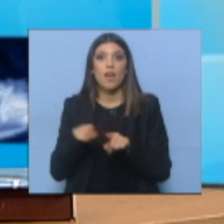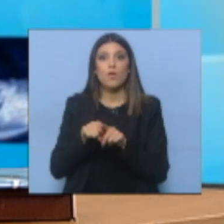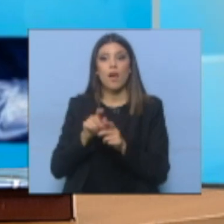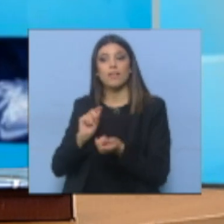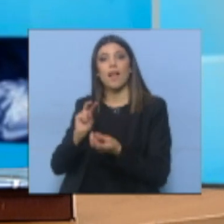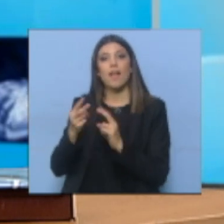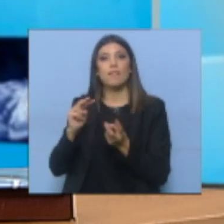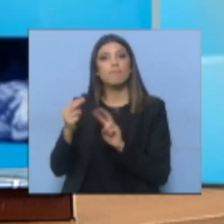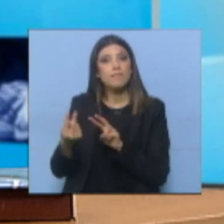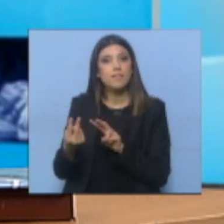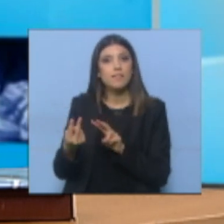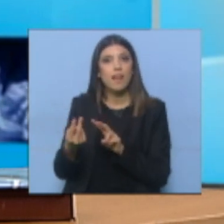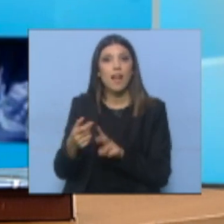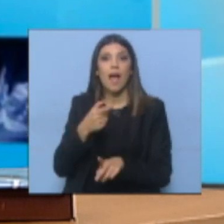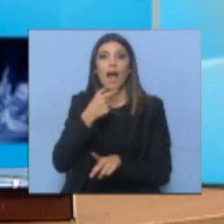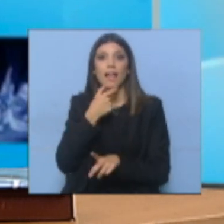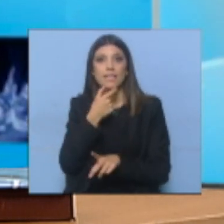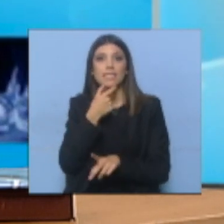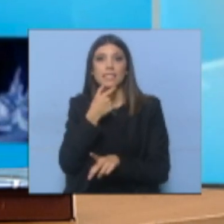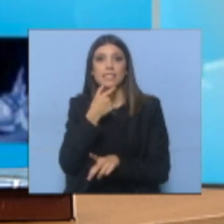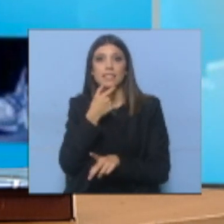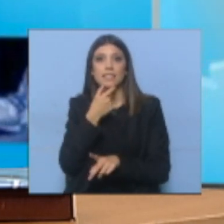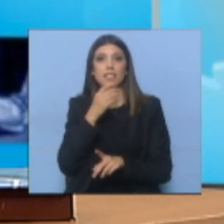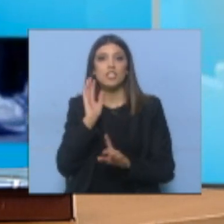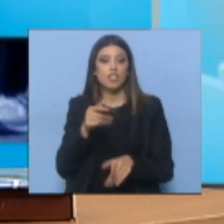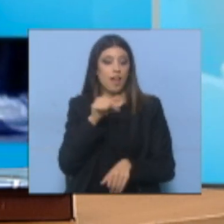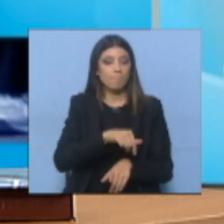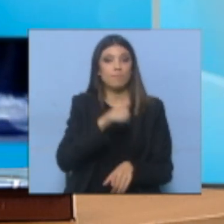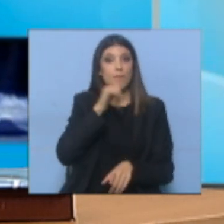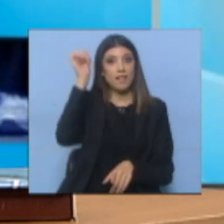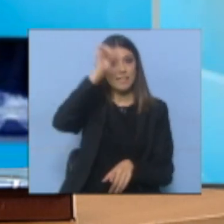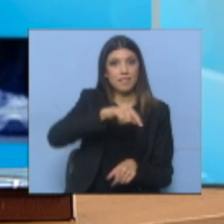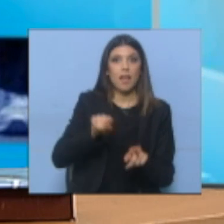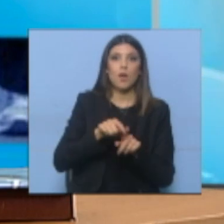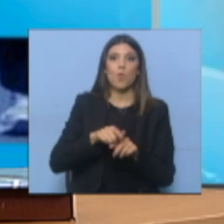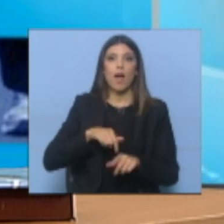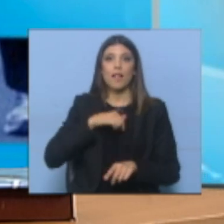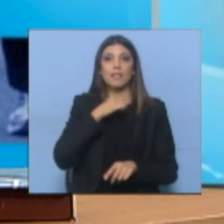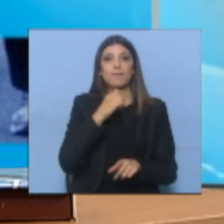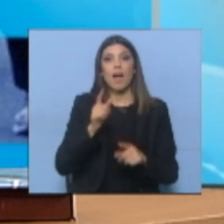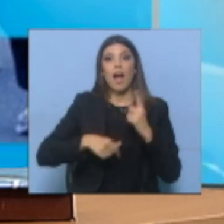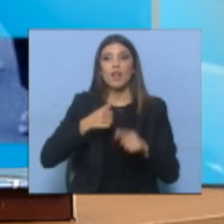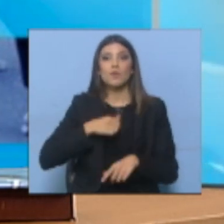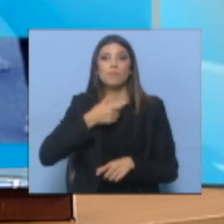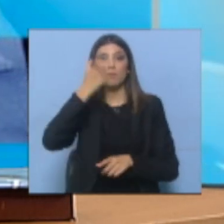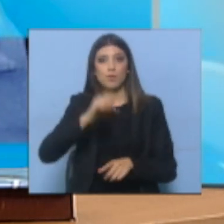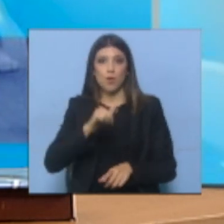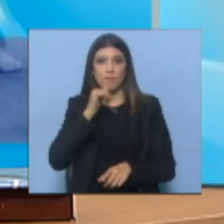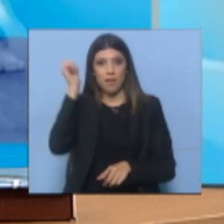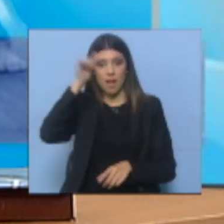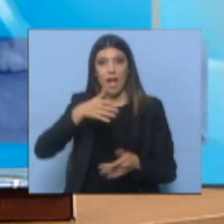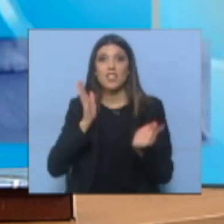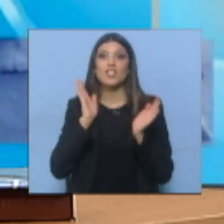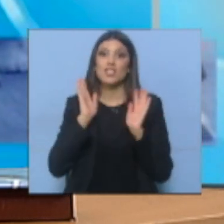adaptá-las à circunstância dos já batizados, porque para muitos batizados, nós temos muitos batizados que são